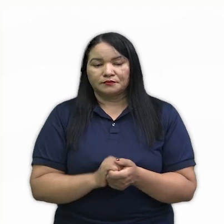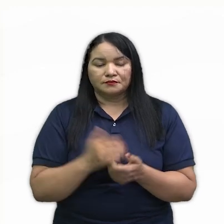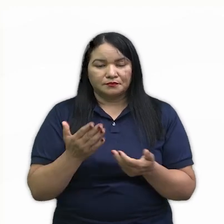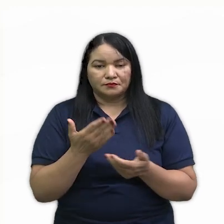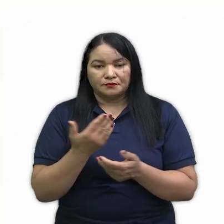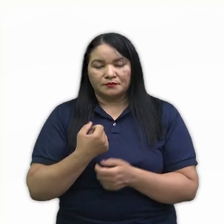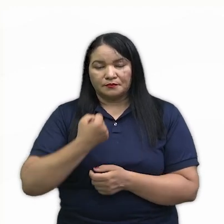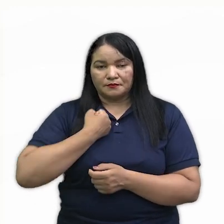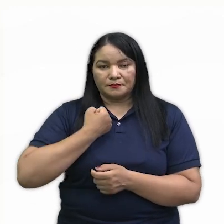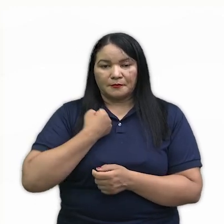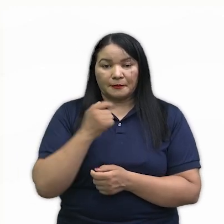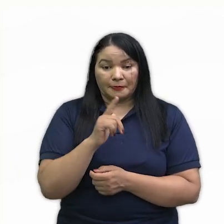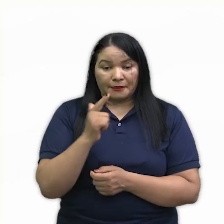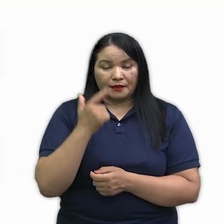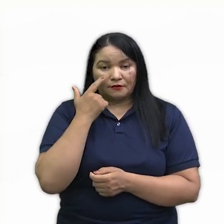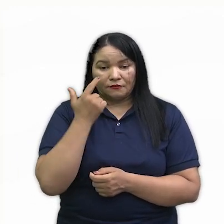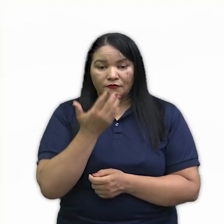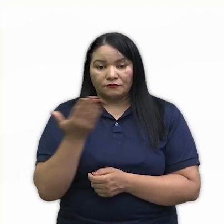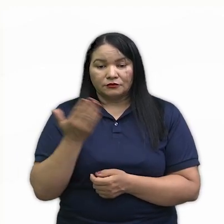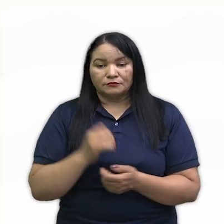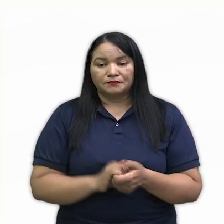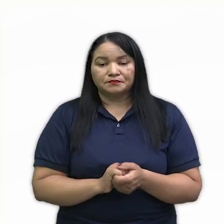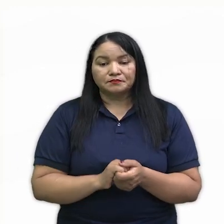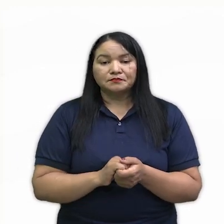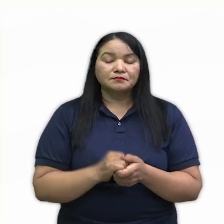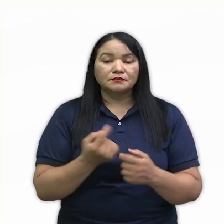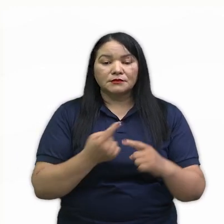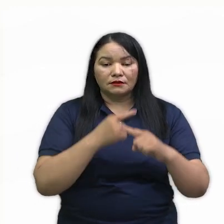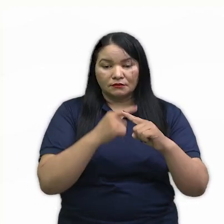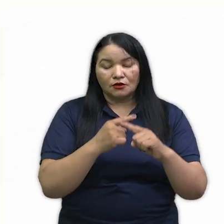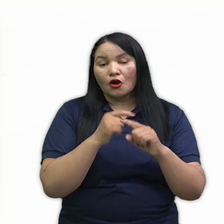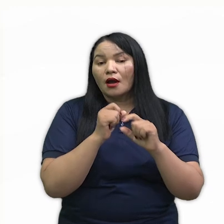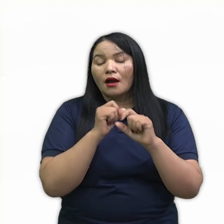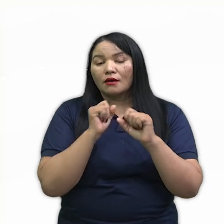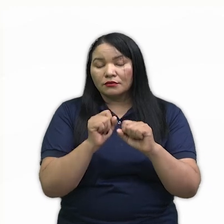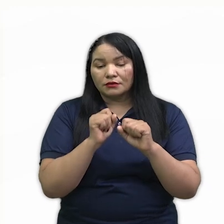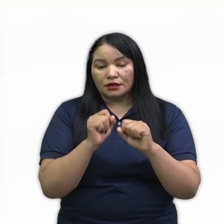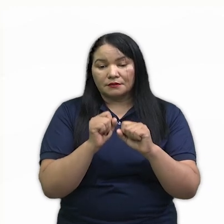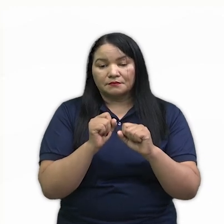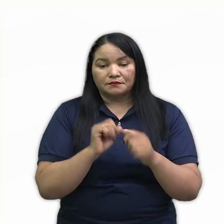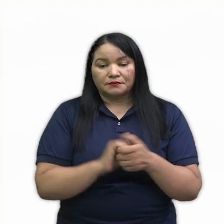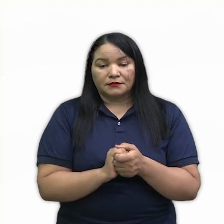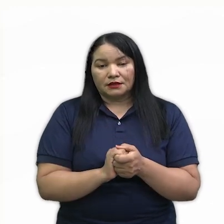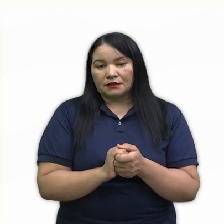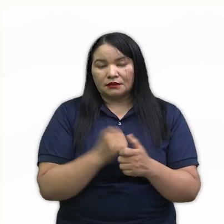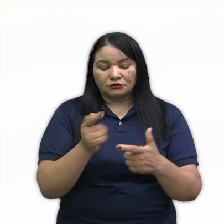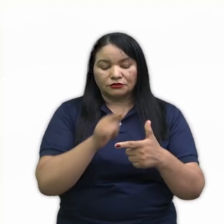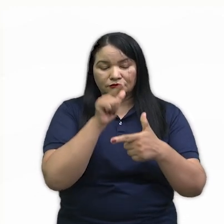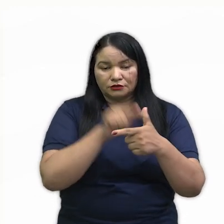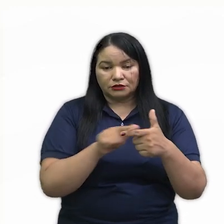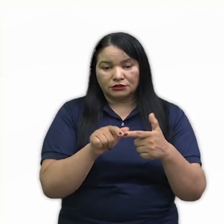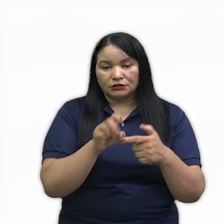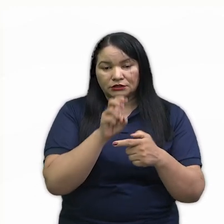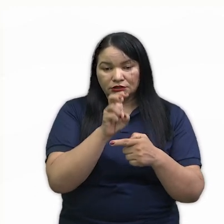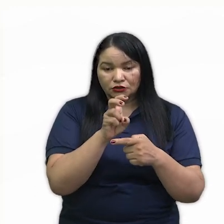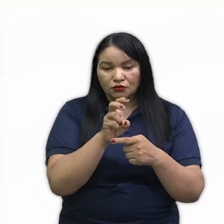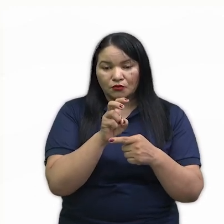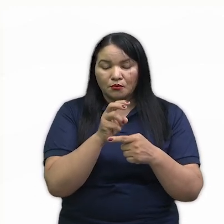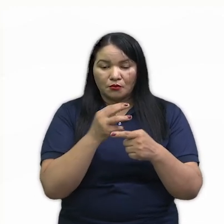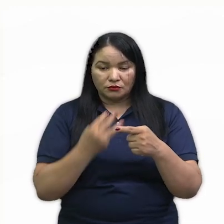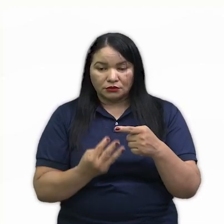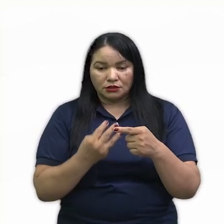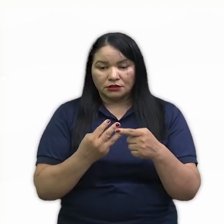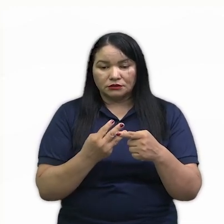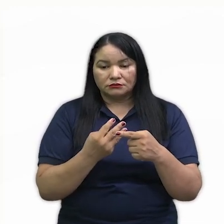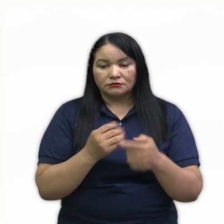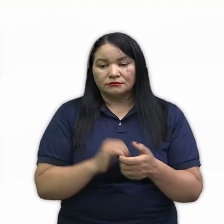que é a proporção áurea, tá? Basta eu dividir. Por exemplo, 5 por 3, eu vou encontrar